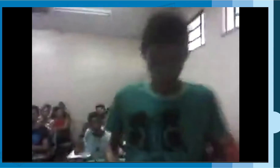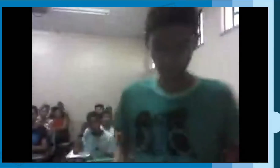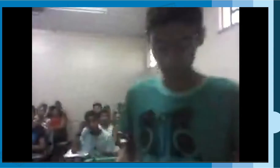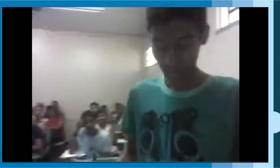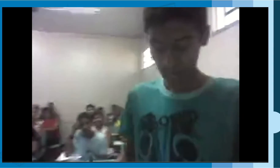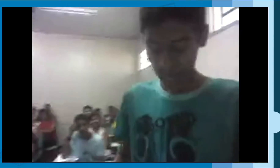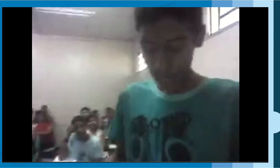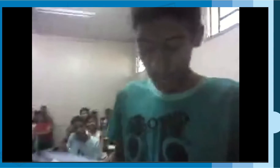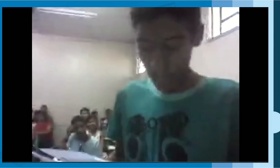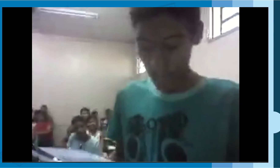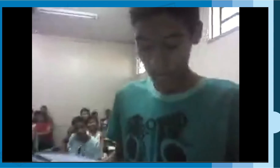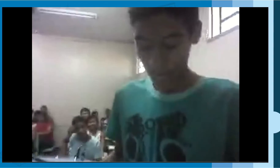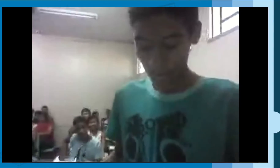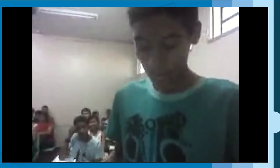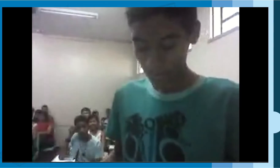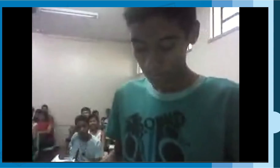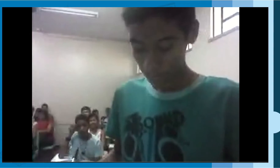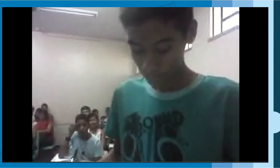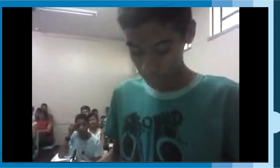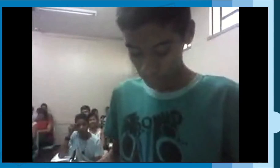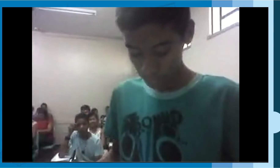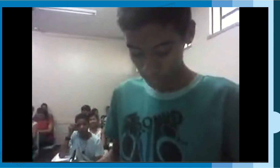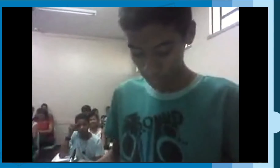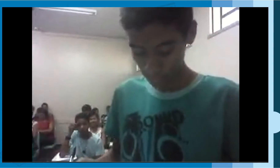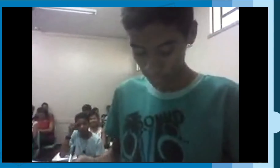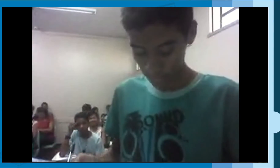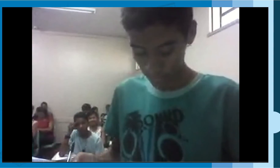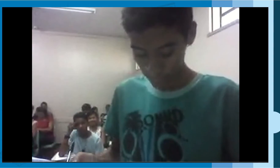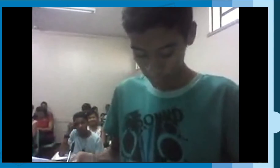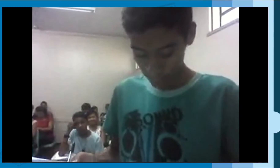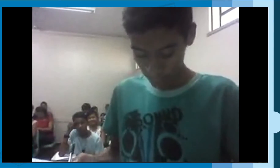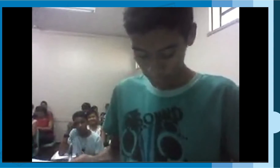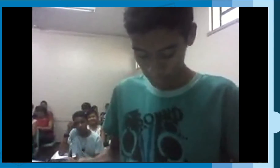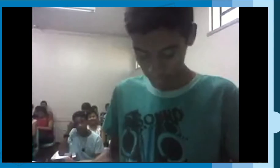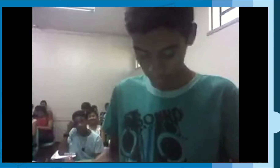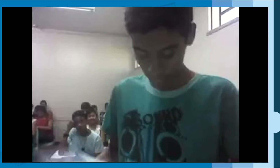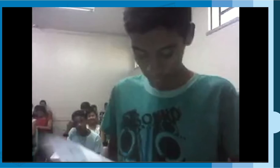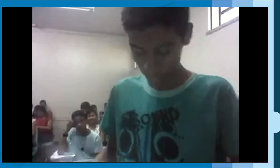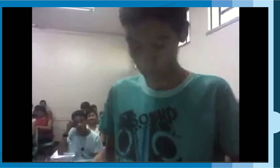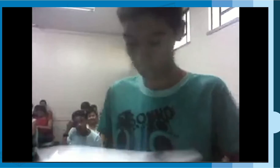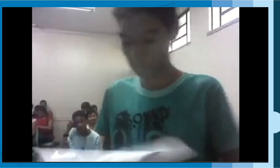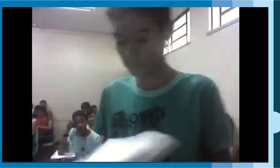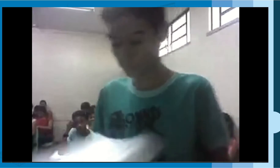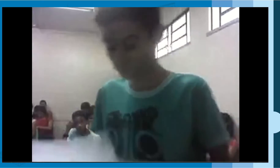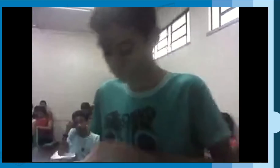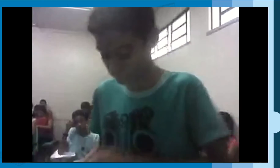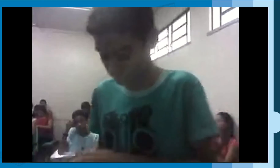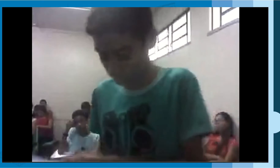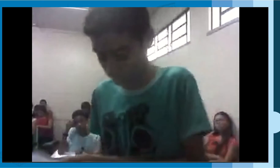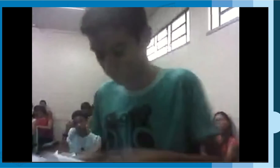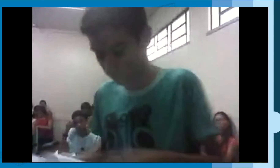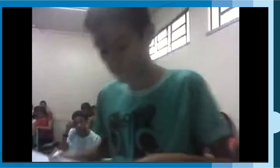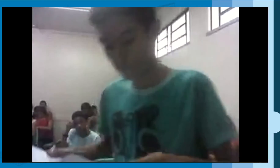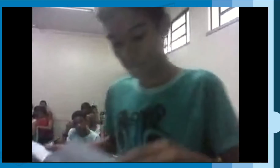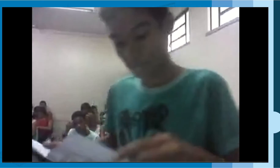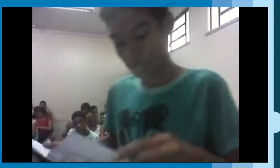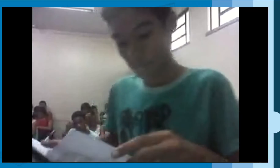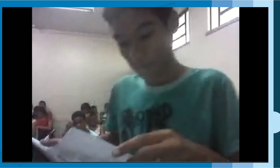Mais uma vez. Primeira A, segunda D, terceira A,